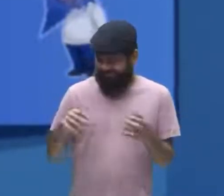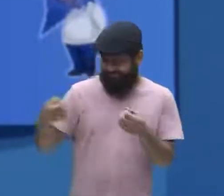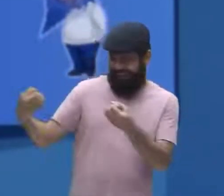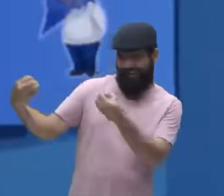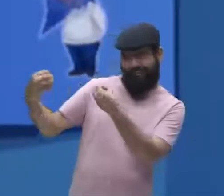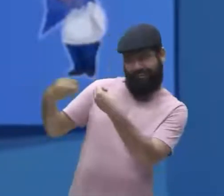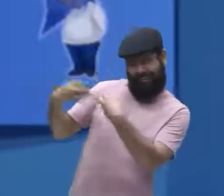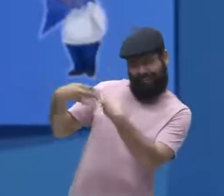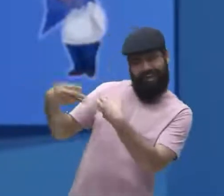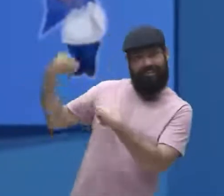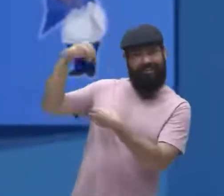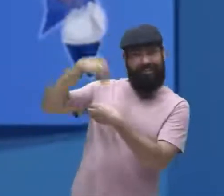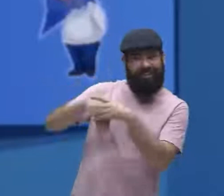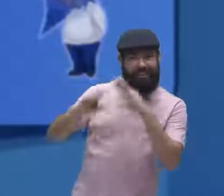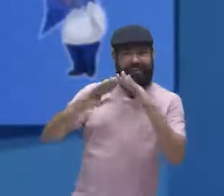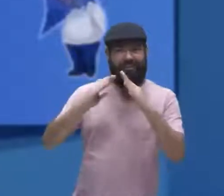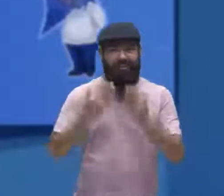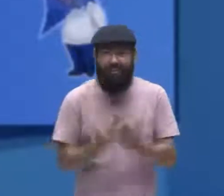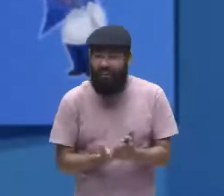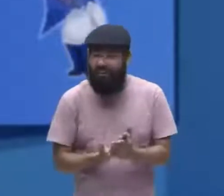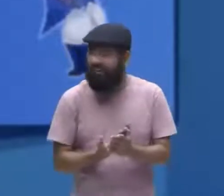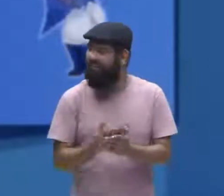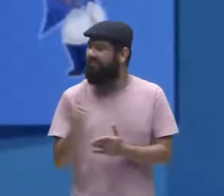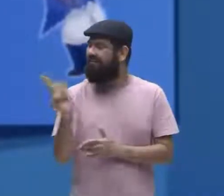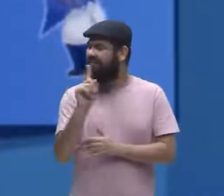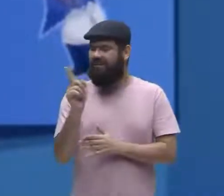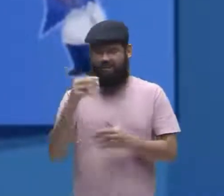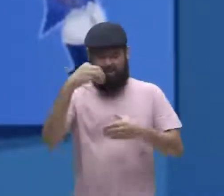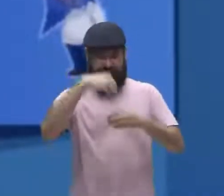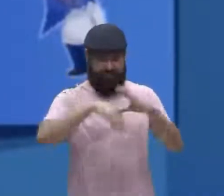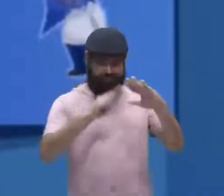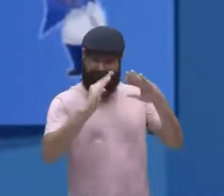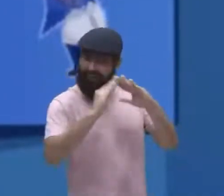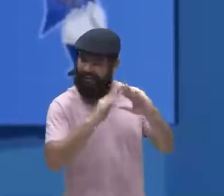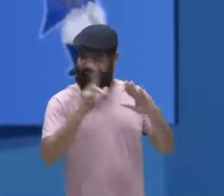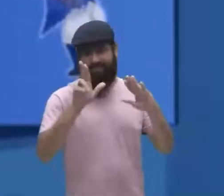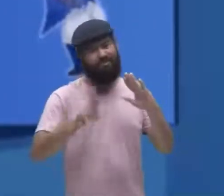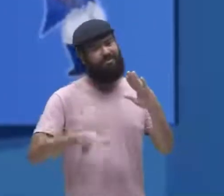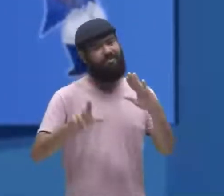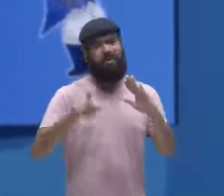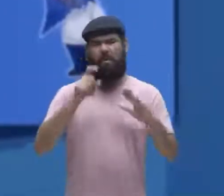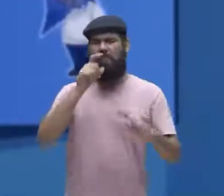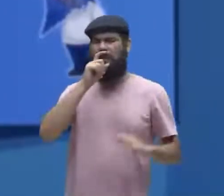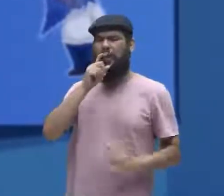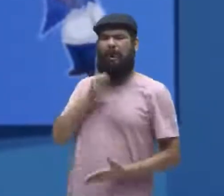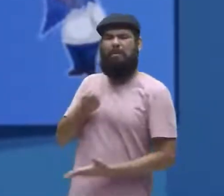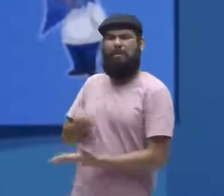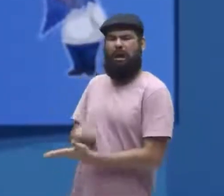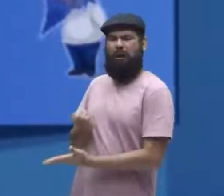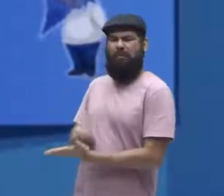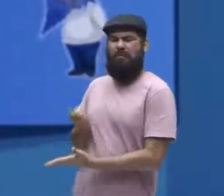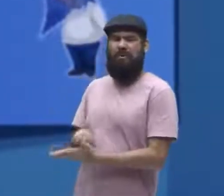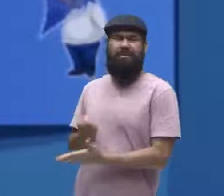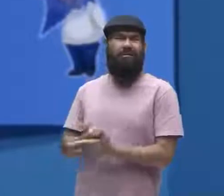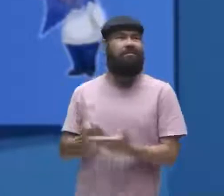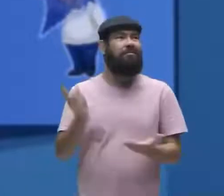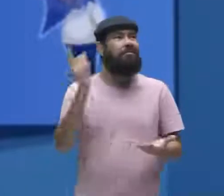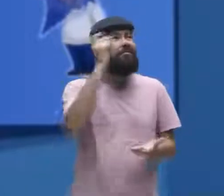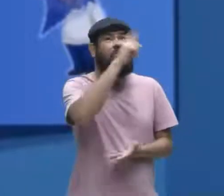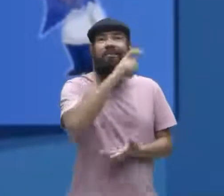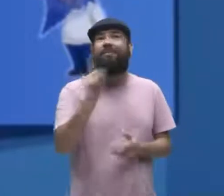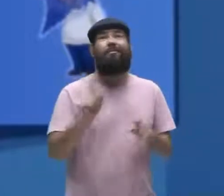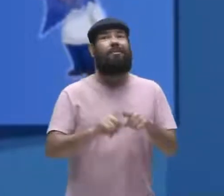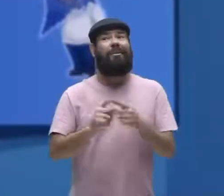da escola, às vezes dentro de casa, os pais às vezes até reprimem, têm dificuldade, por quê? Porque eles também não